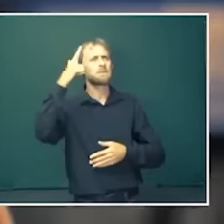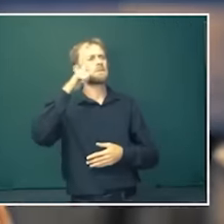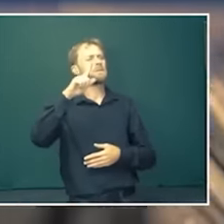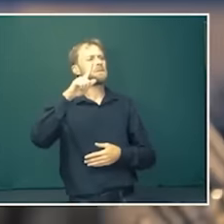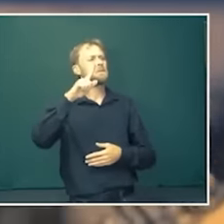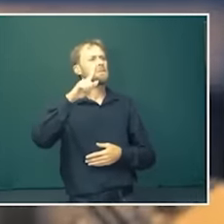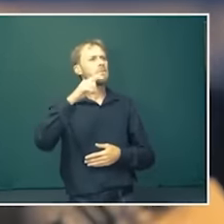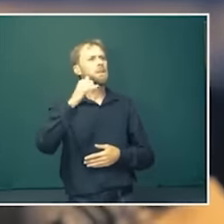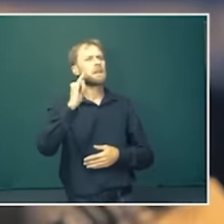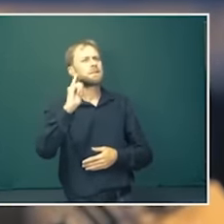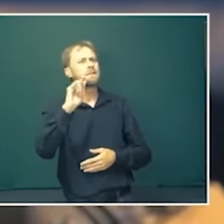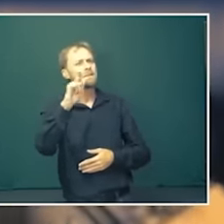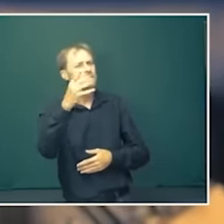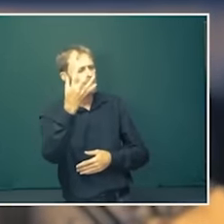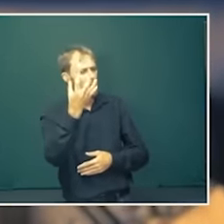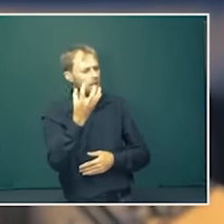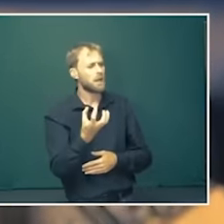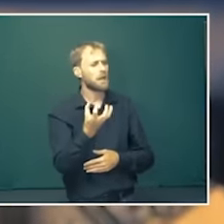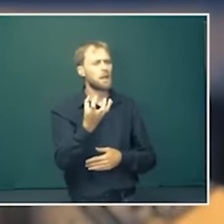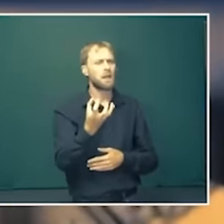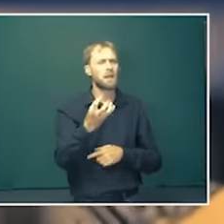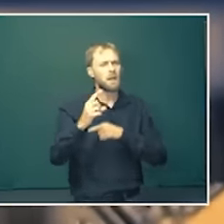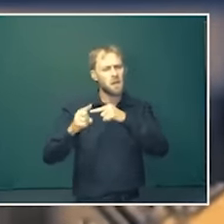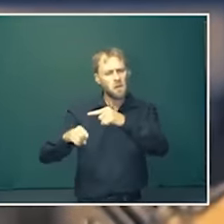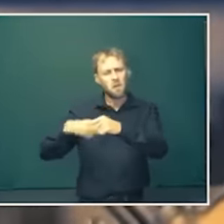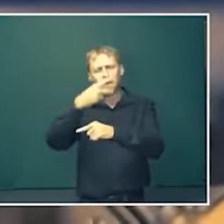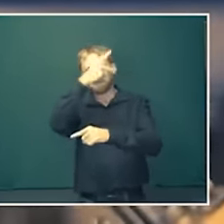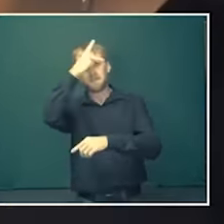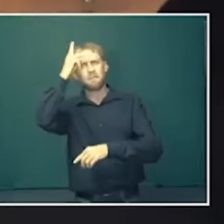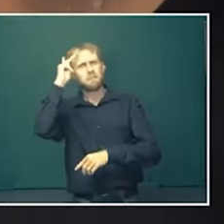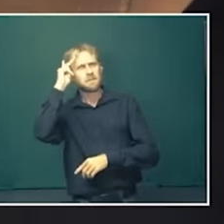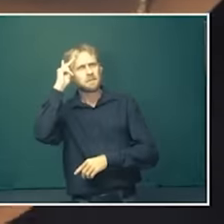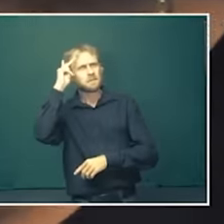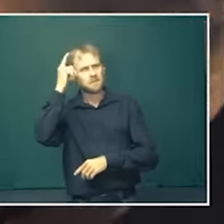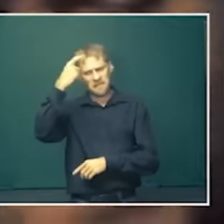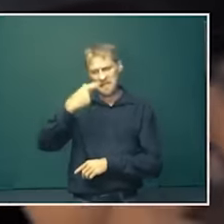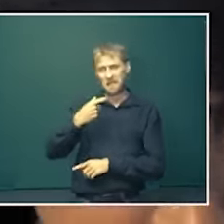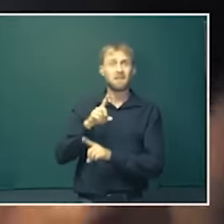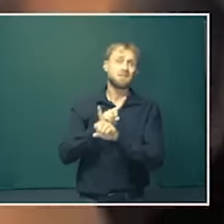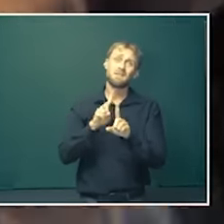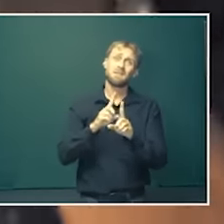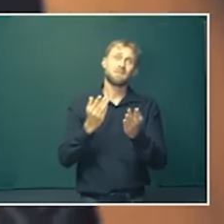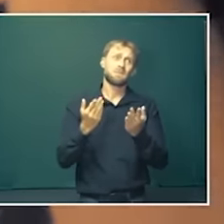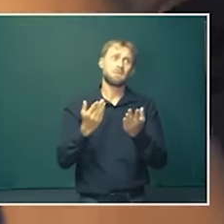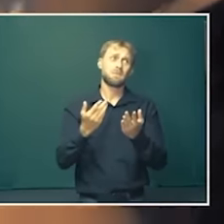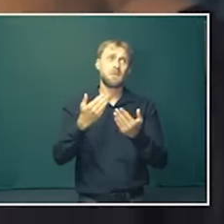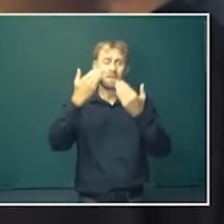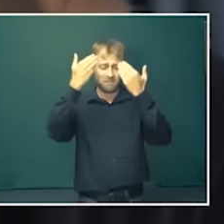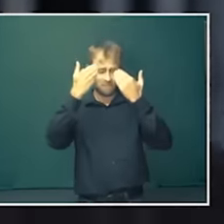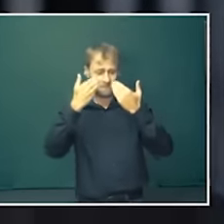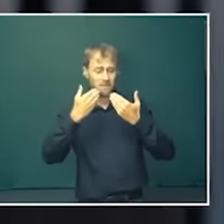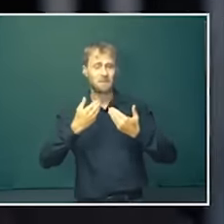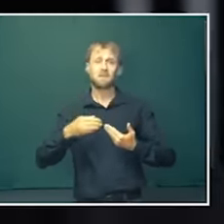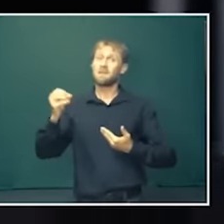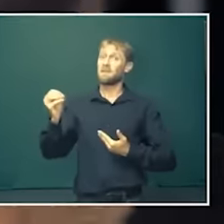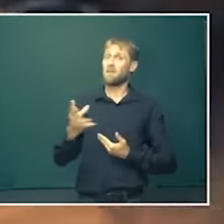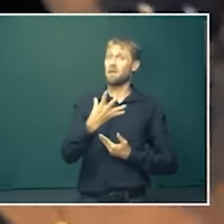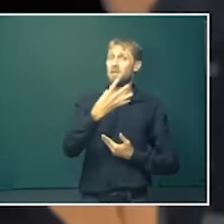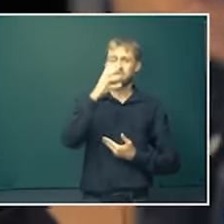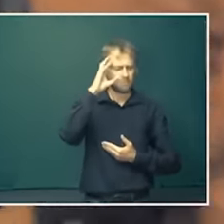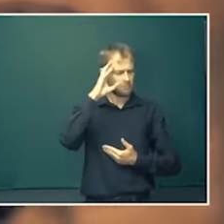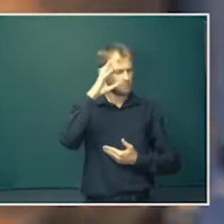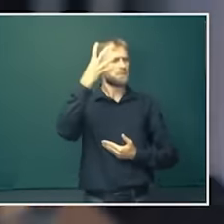Se quer alguém que não sou eu, me reinvento, me recrio